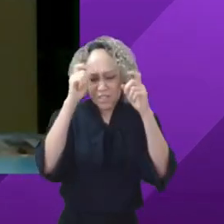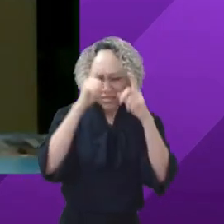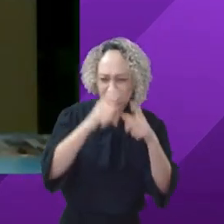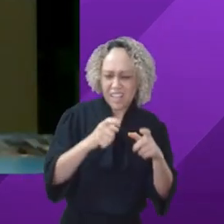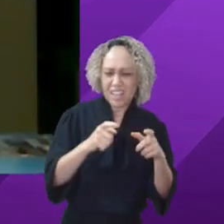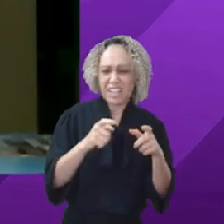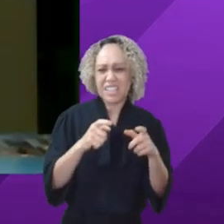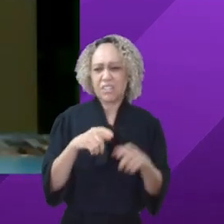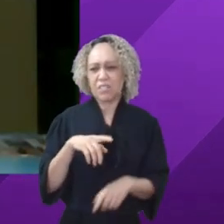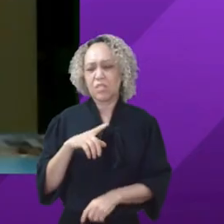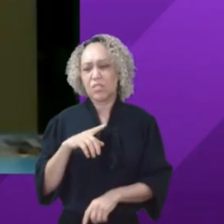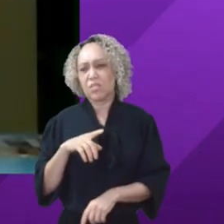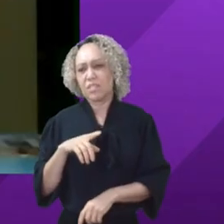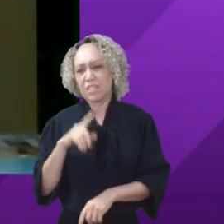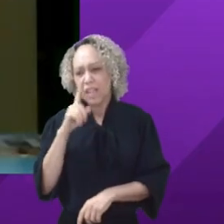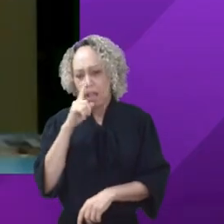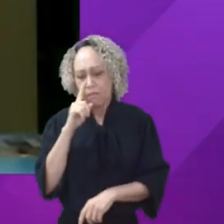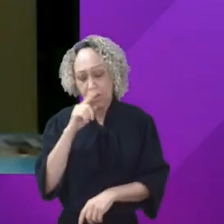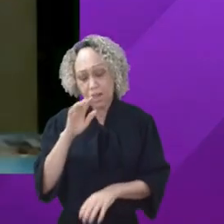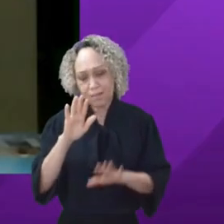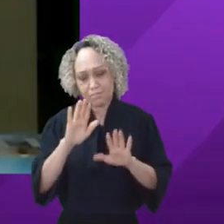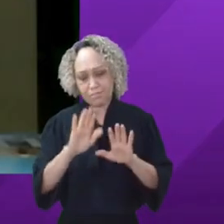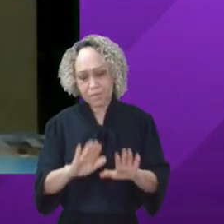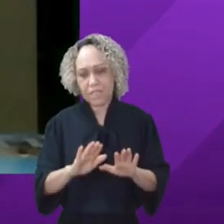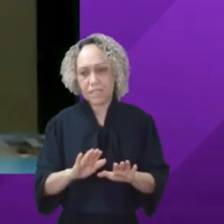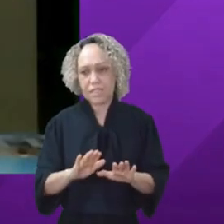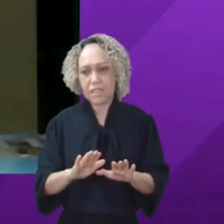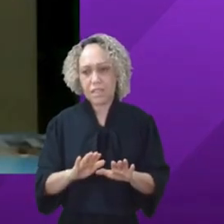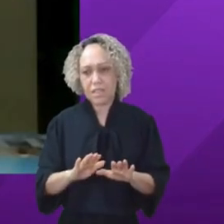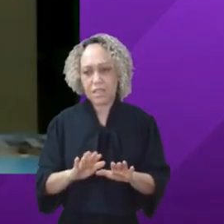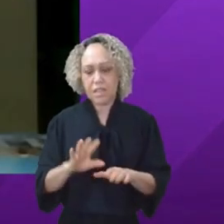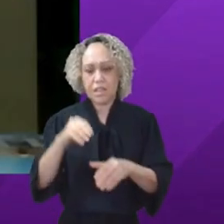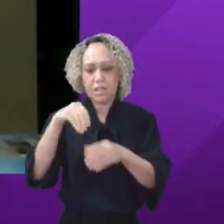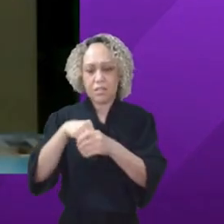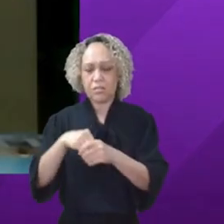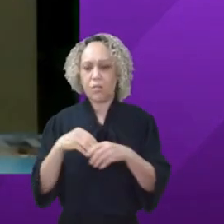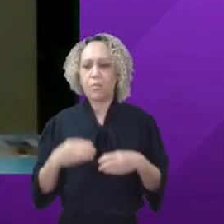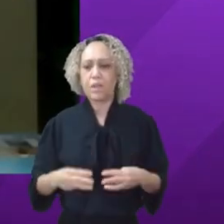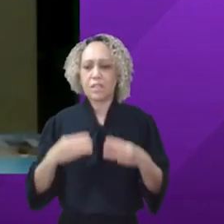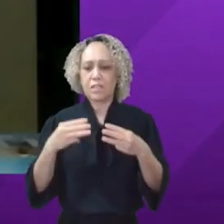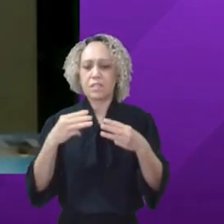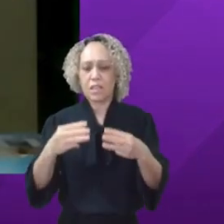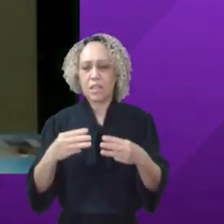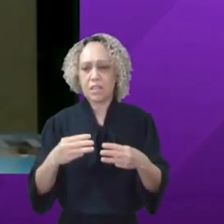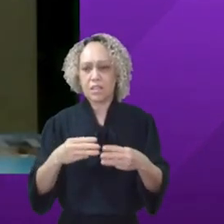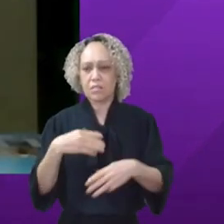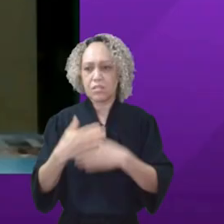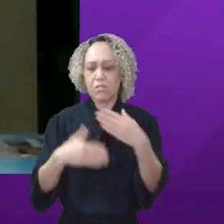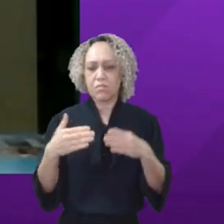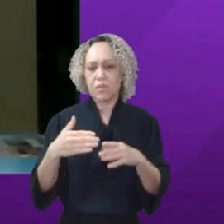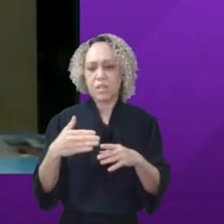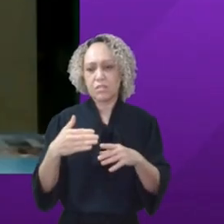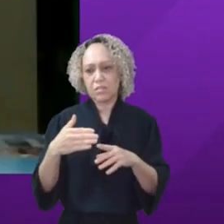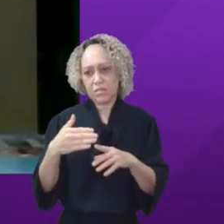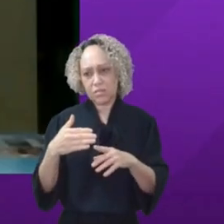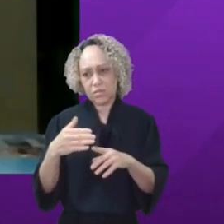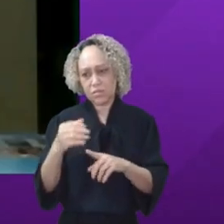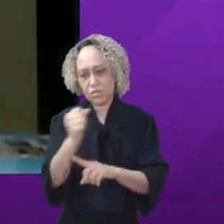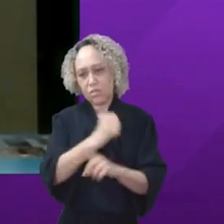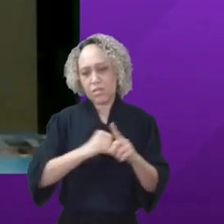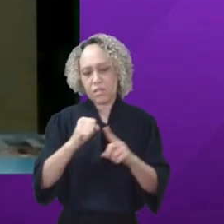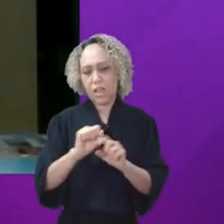as falhas, mas nós saímos lá no Ministério do Desenvolvimento Social e Combate à Fome, por exemplo, quando